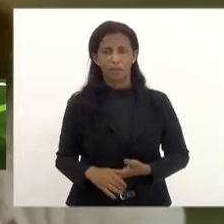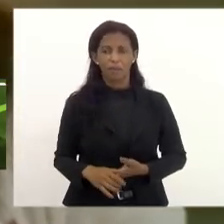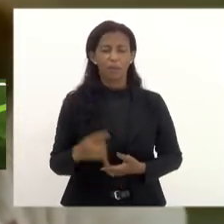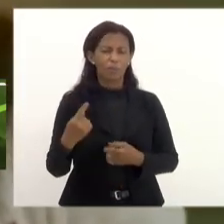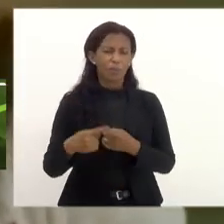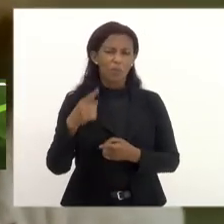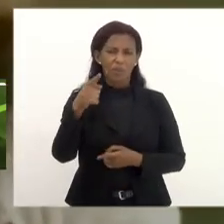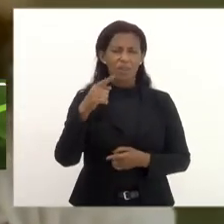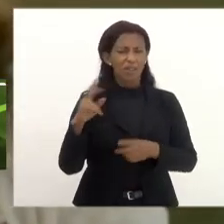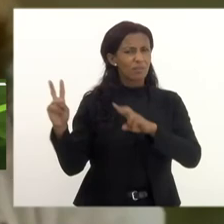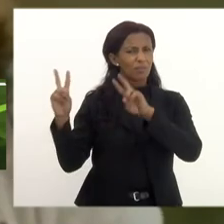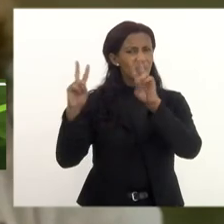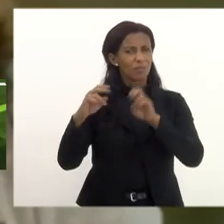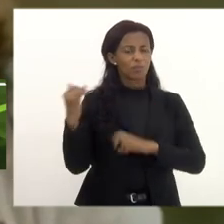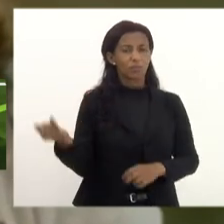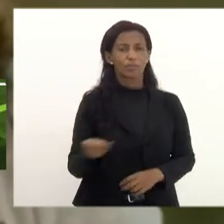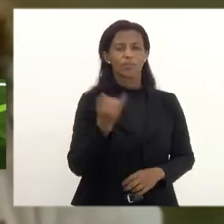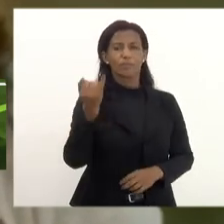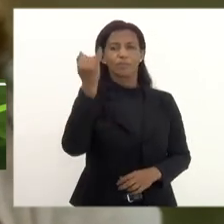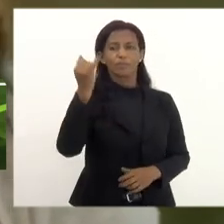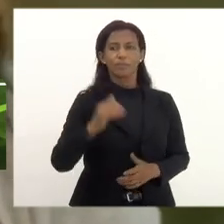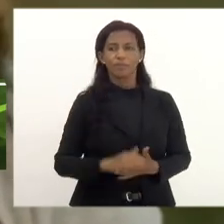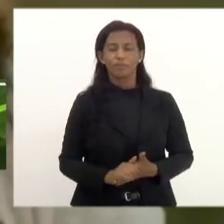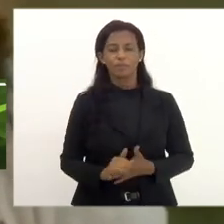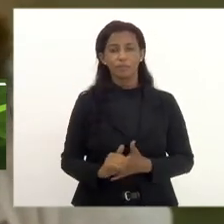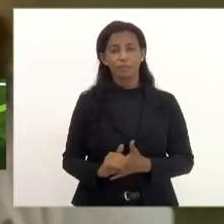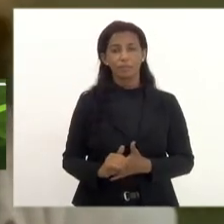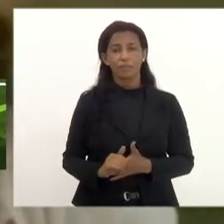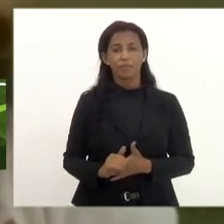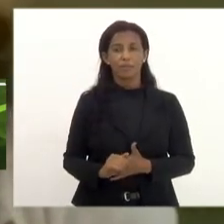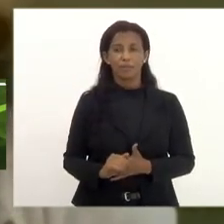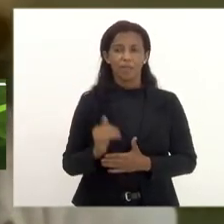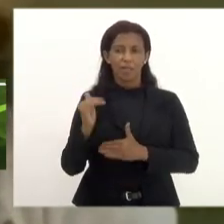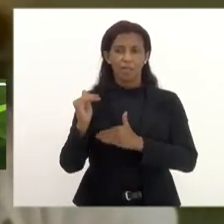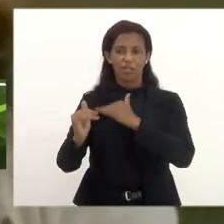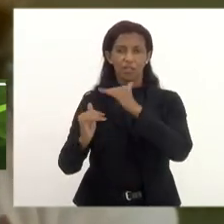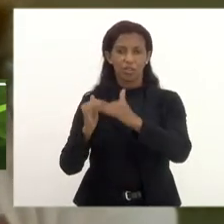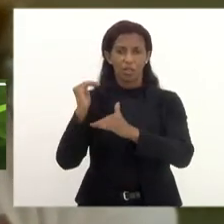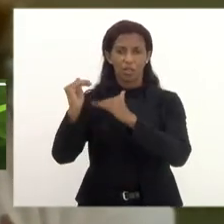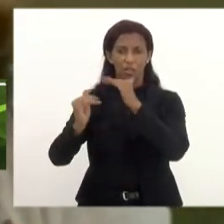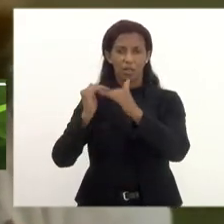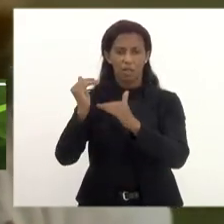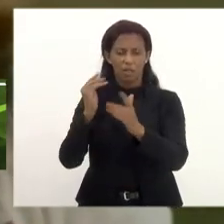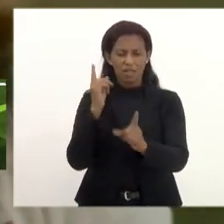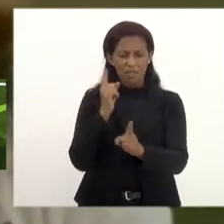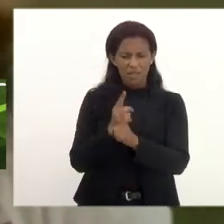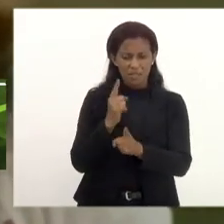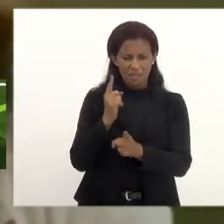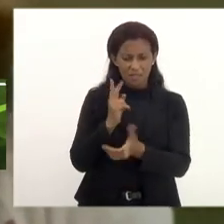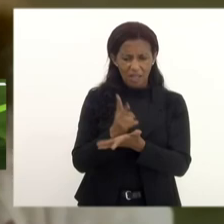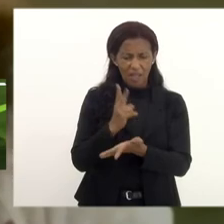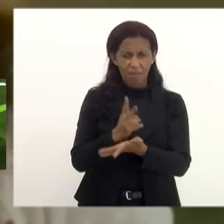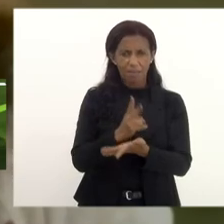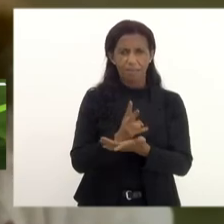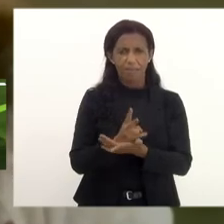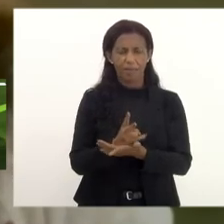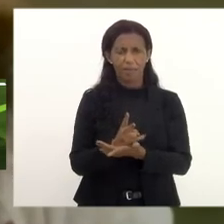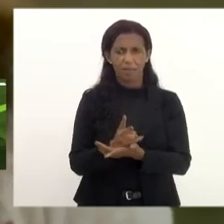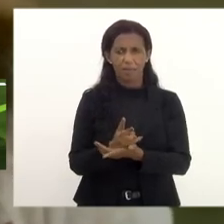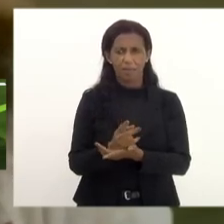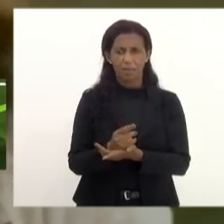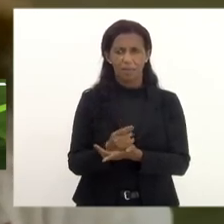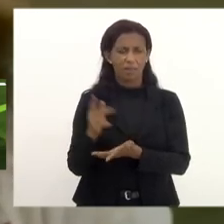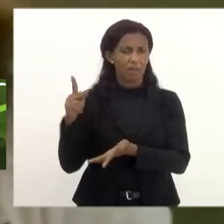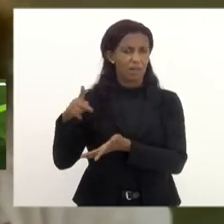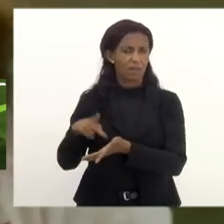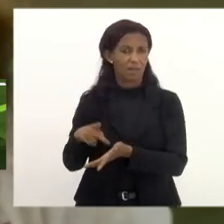num assunto que é essencial, que é a questão da escala, né? Toda vez que a gente encolhe, né, na verdade, o